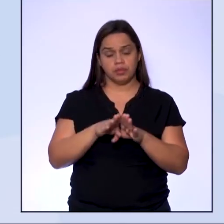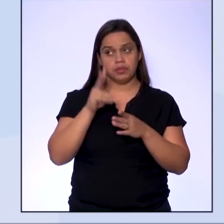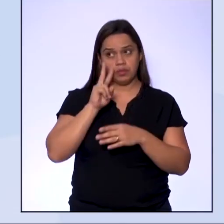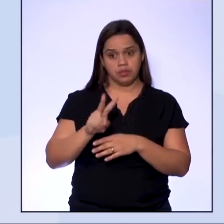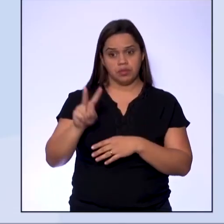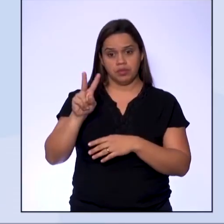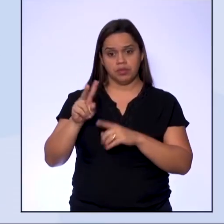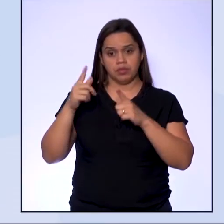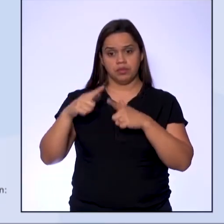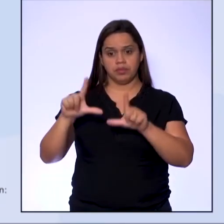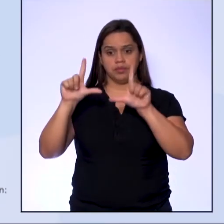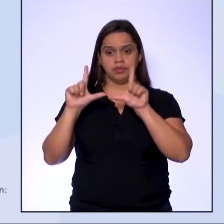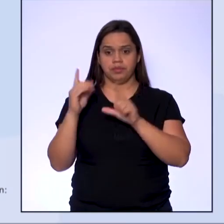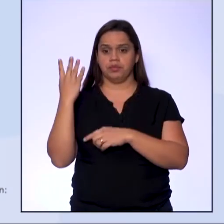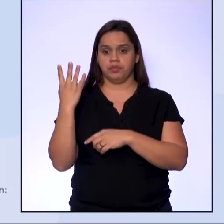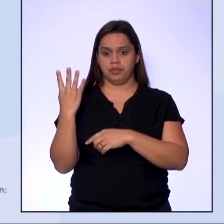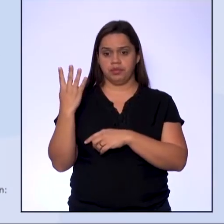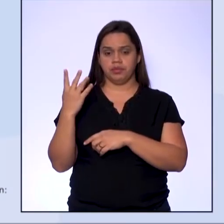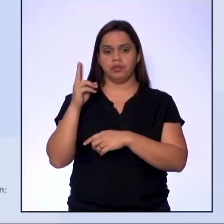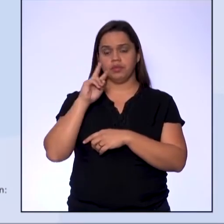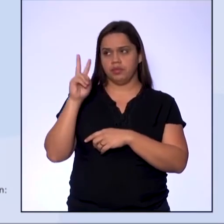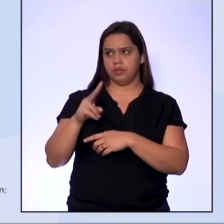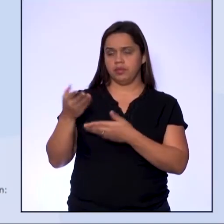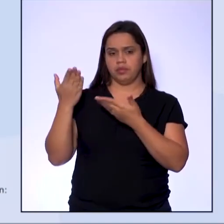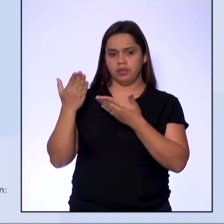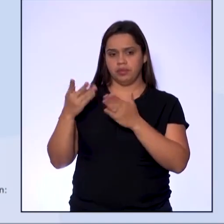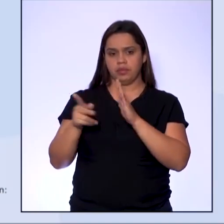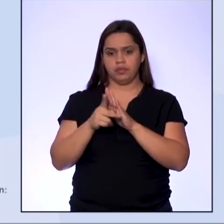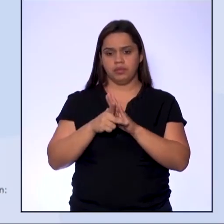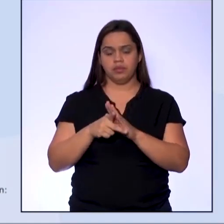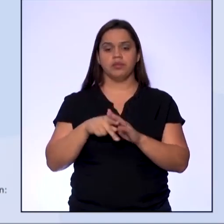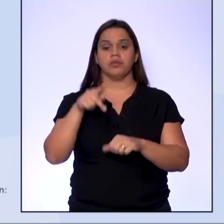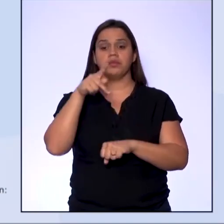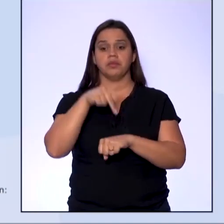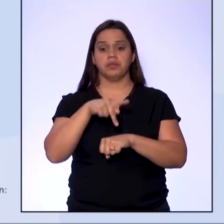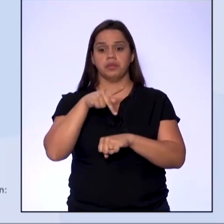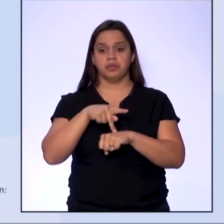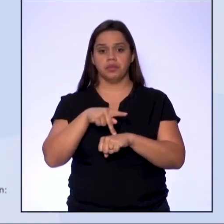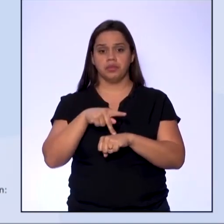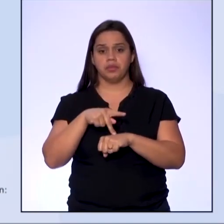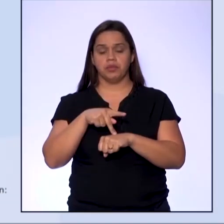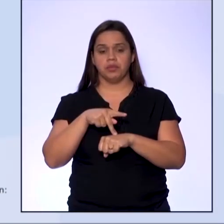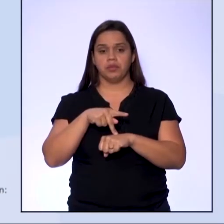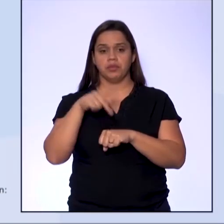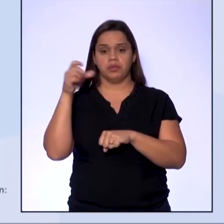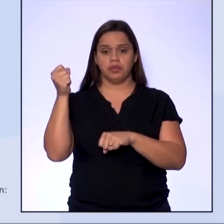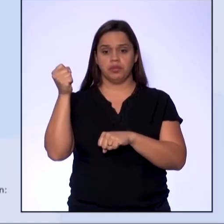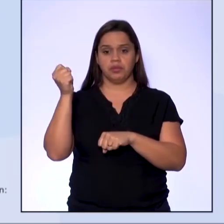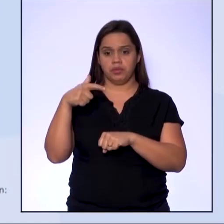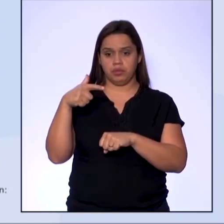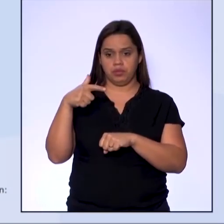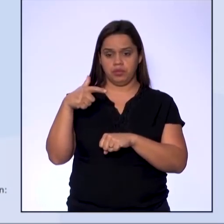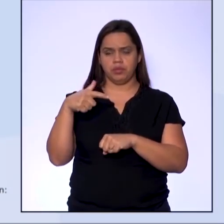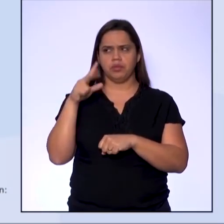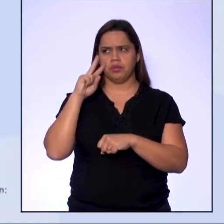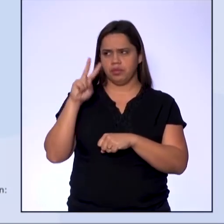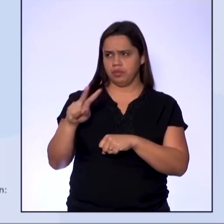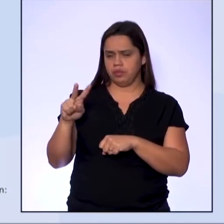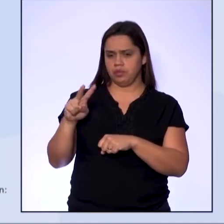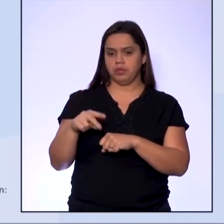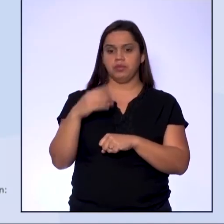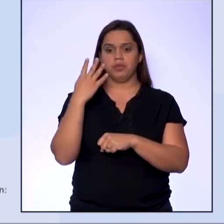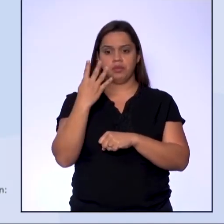a que nós propomos. Na imagem 3 são as ruínas de El Caracol. Tá? Então nós temos aí um monumento, né,